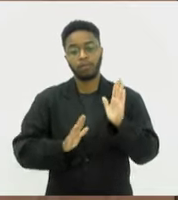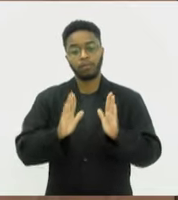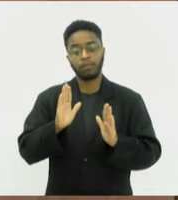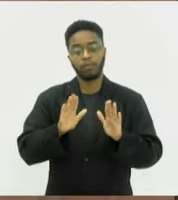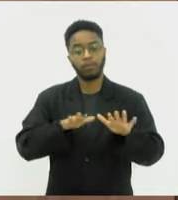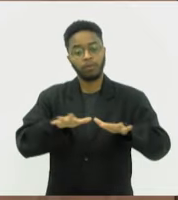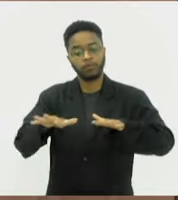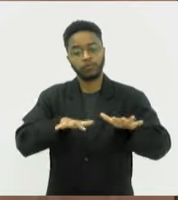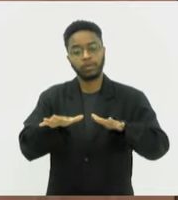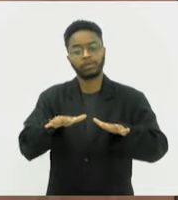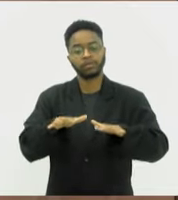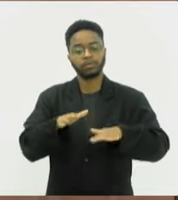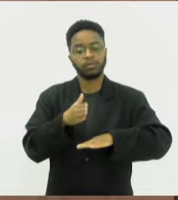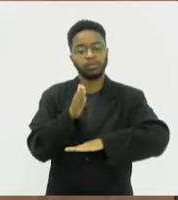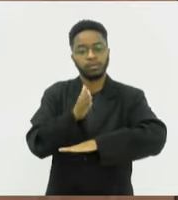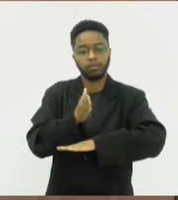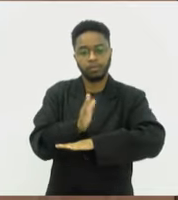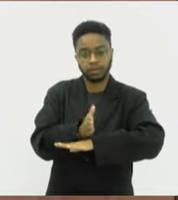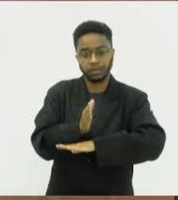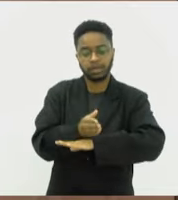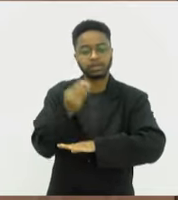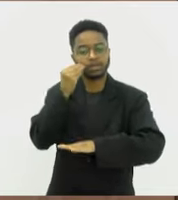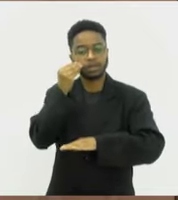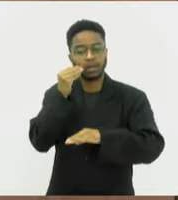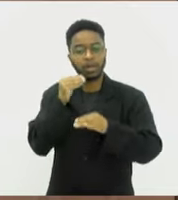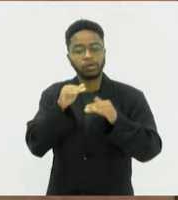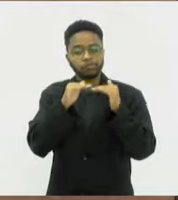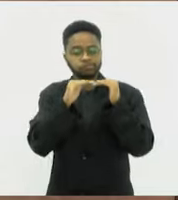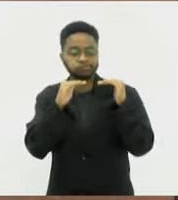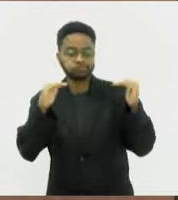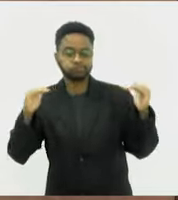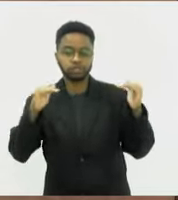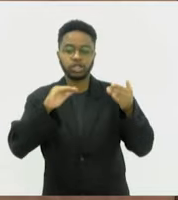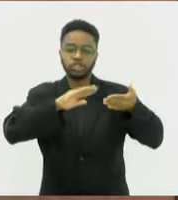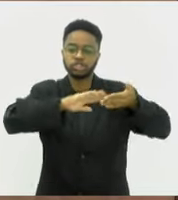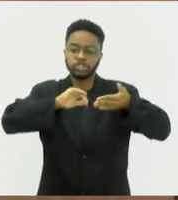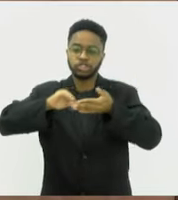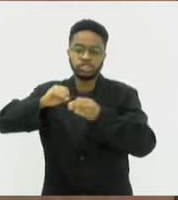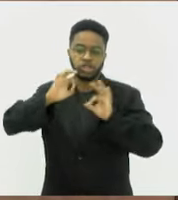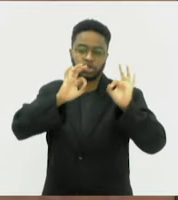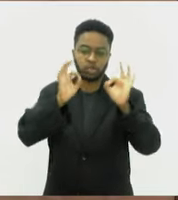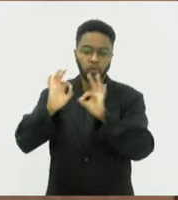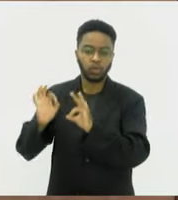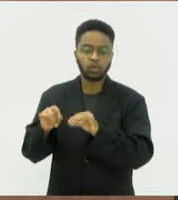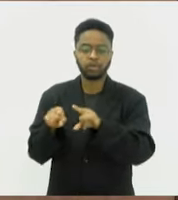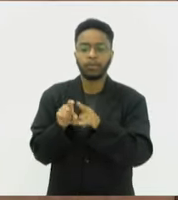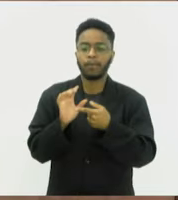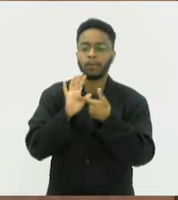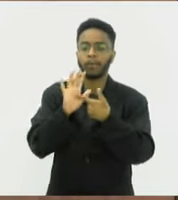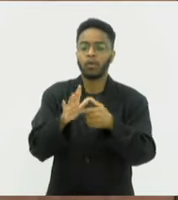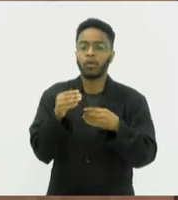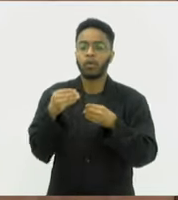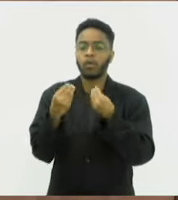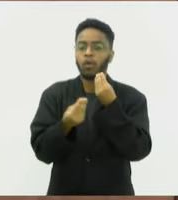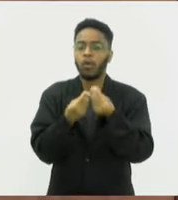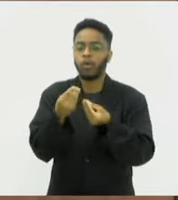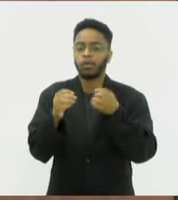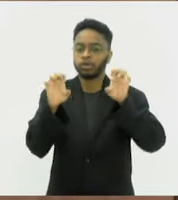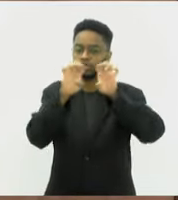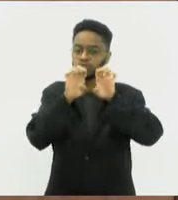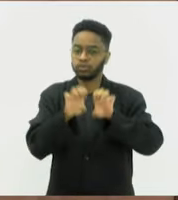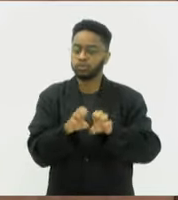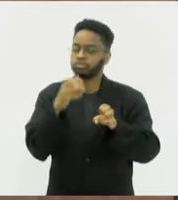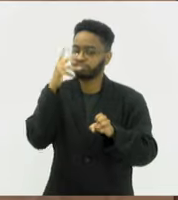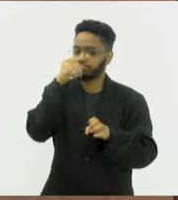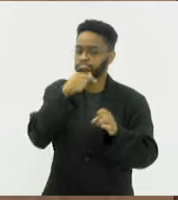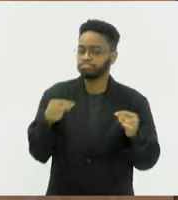para deixar as lajes planas, tirar a ornamentação, mostrar a estrutura como a beleza da arquitetura.